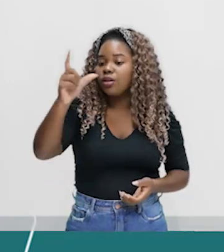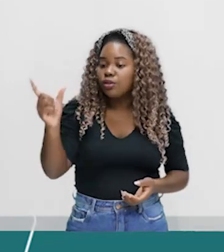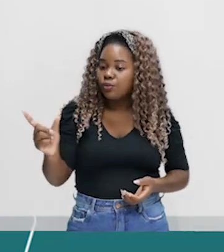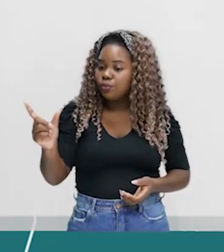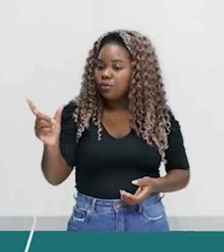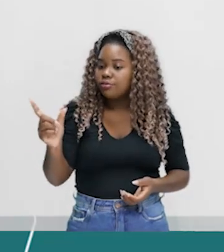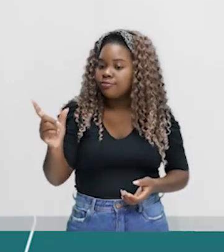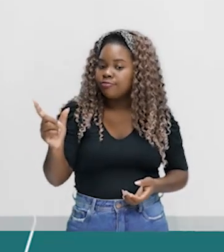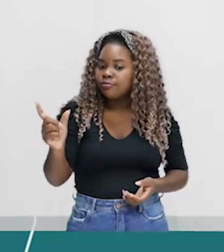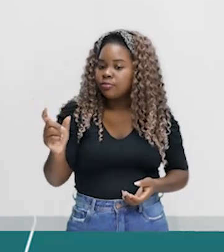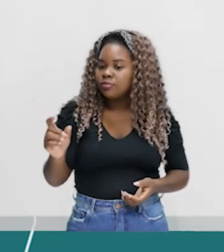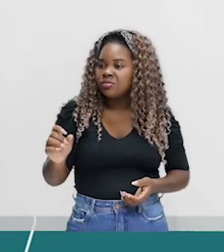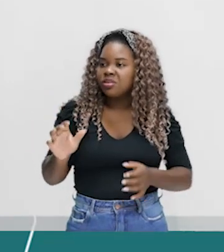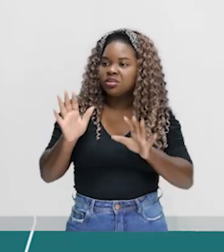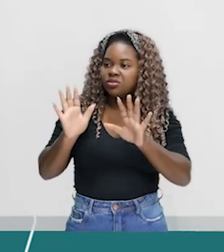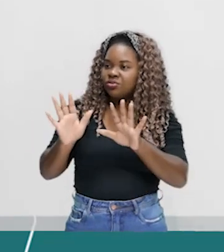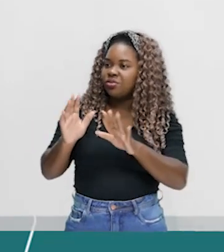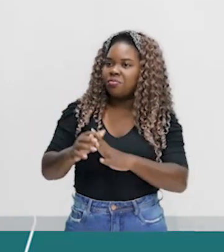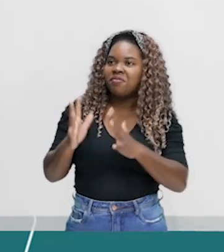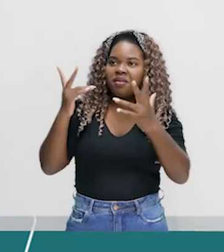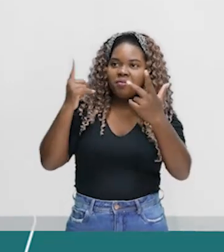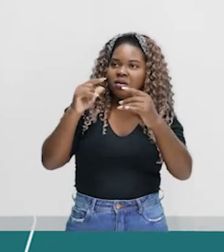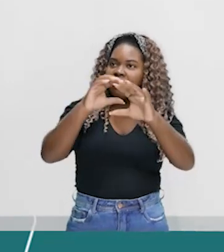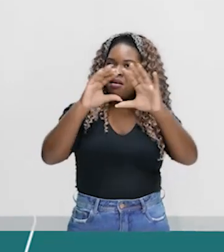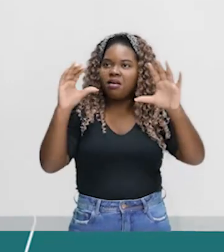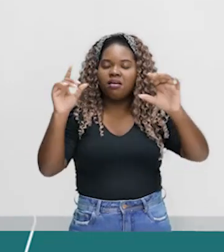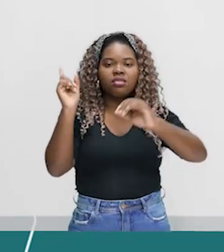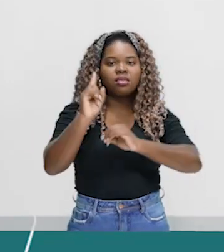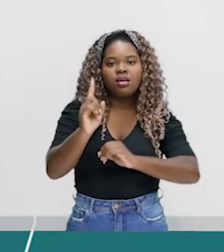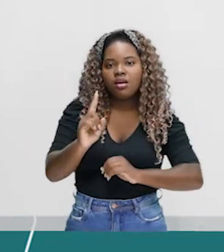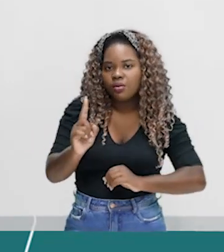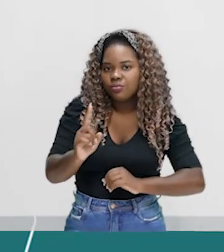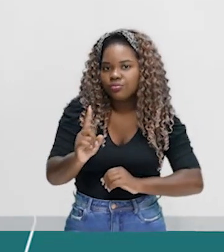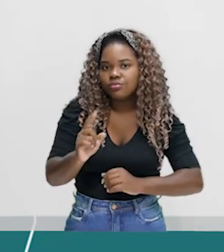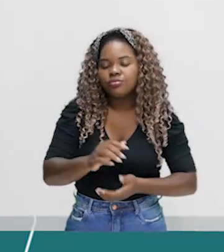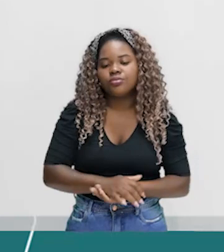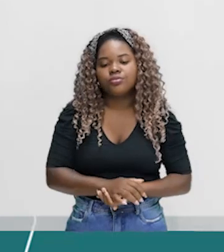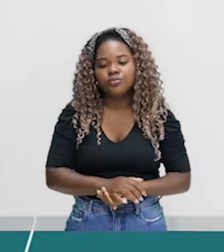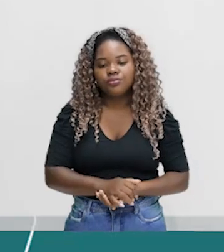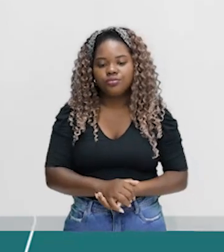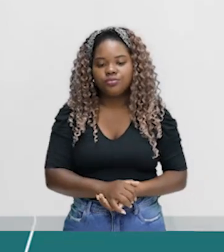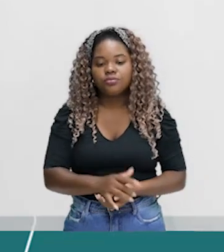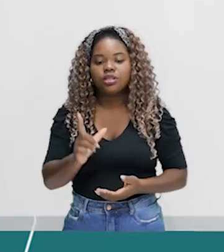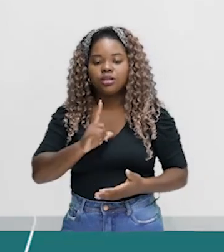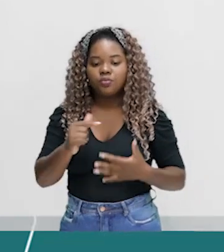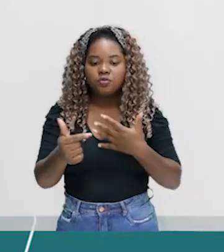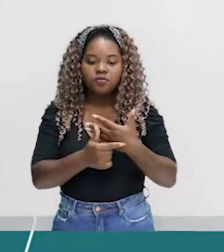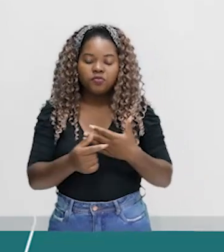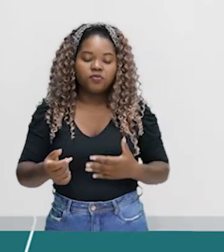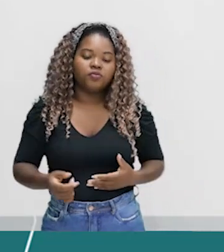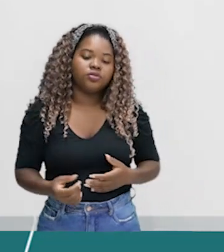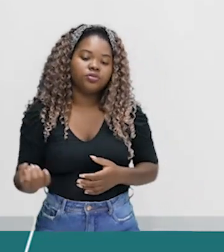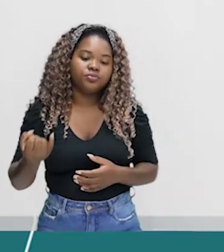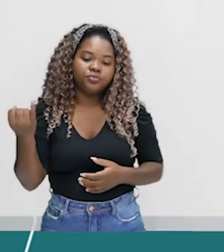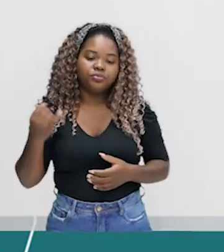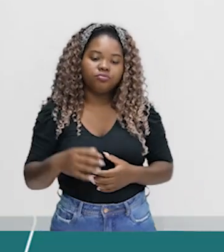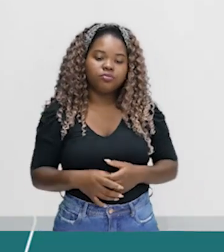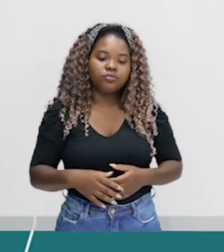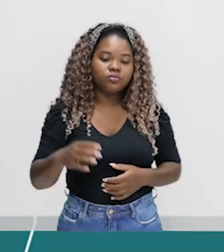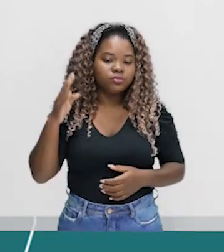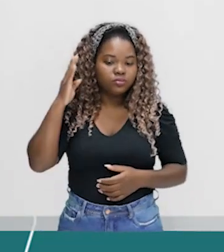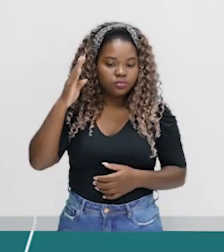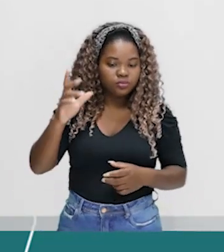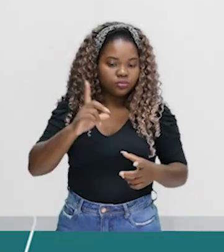está ali apenas para ficar embelezando o nosso céu, não. Ela dá essa estabilidade, tá? Principalmente nós sabemos que o